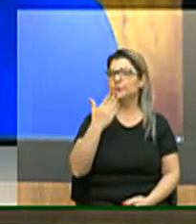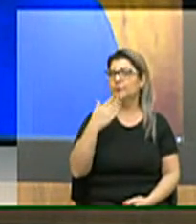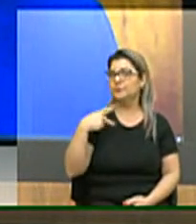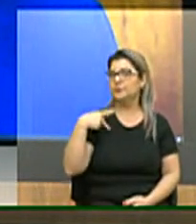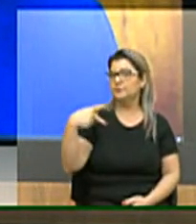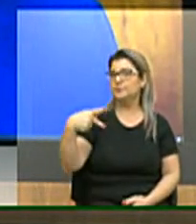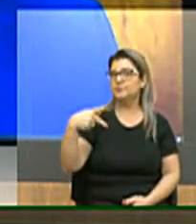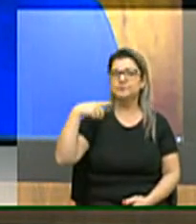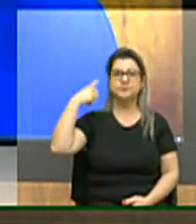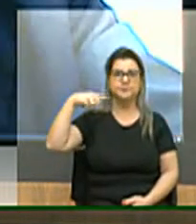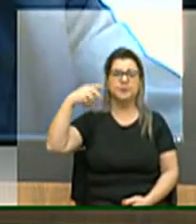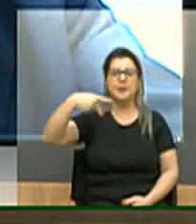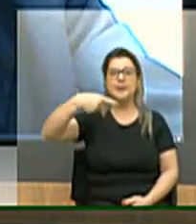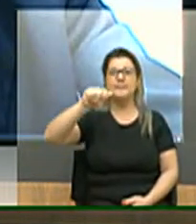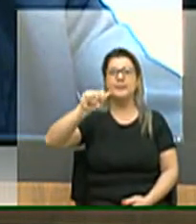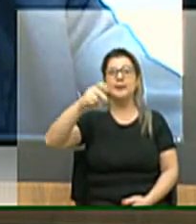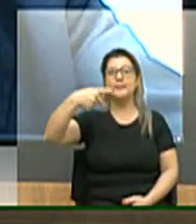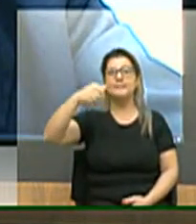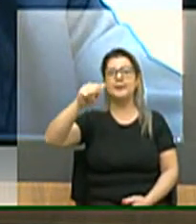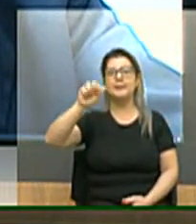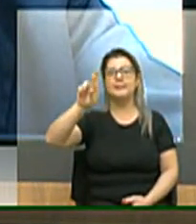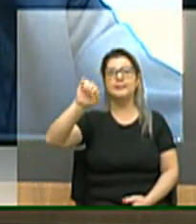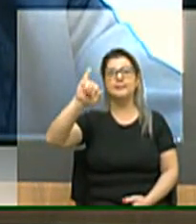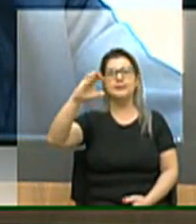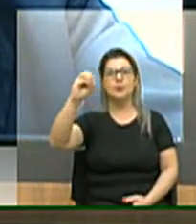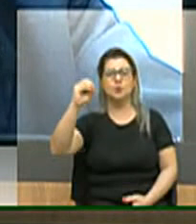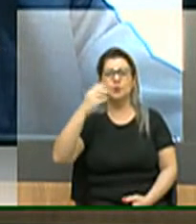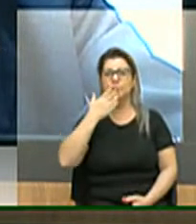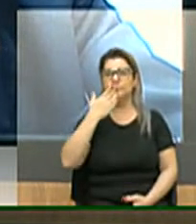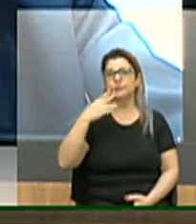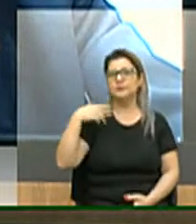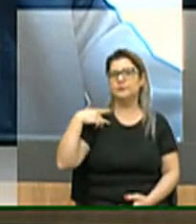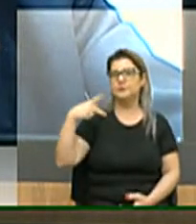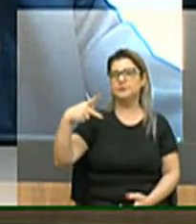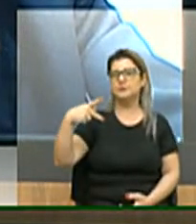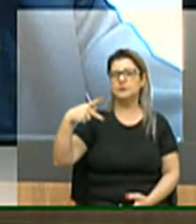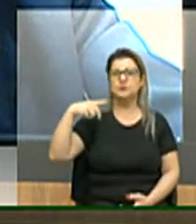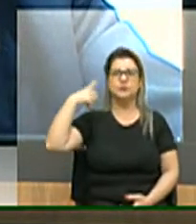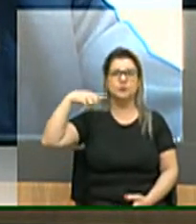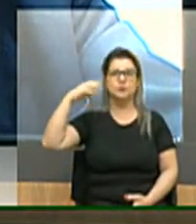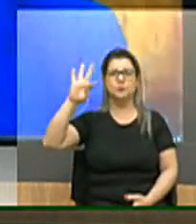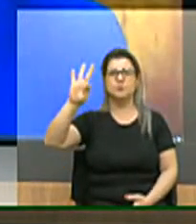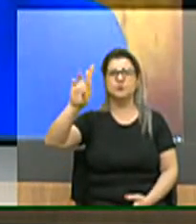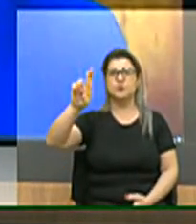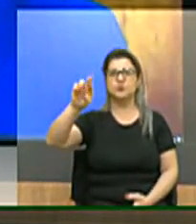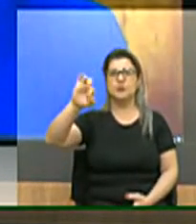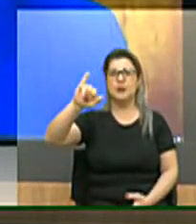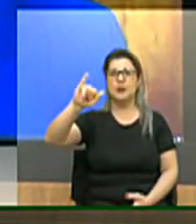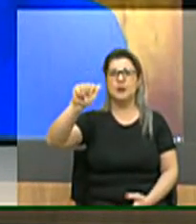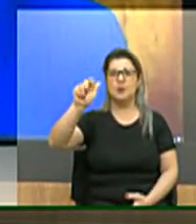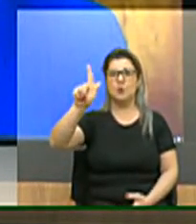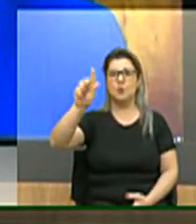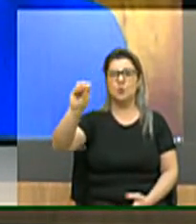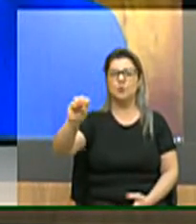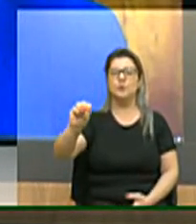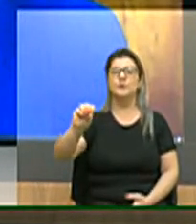Favorável, presidente. Deputado Paparico Bach. Favorável, presidente. Deputado Dr. Thiago Duarte.